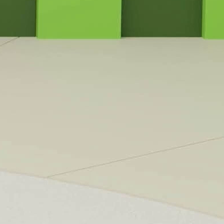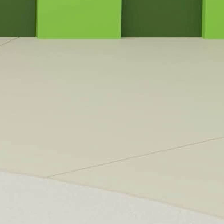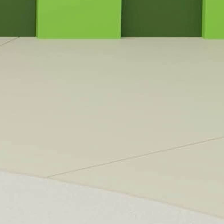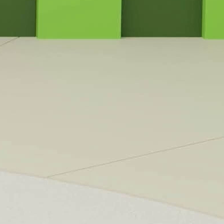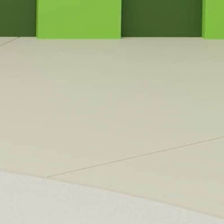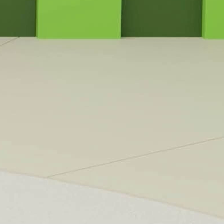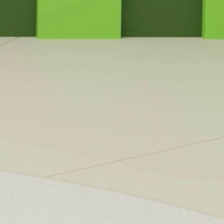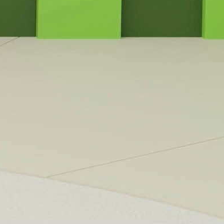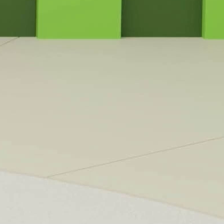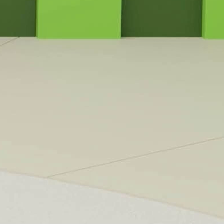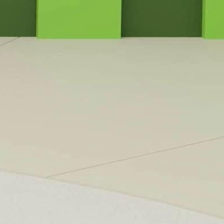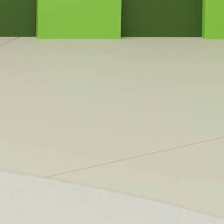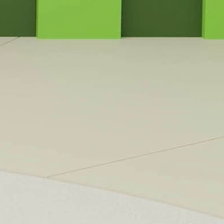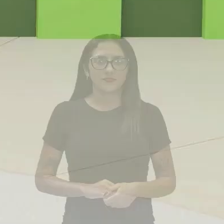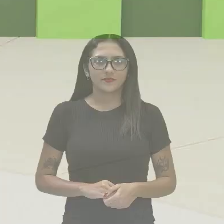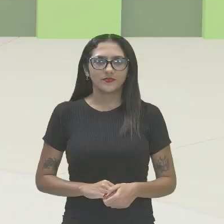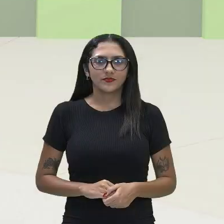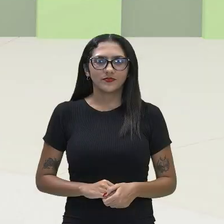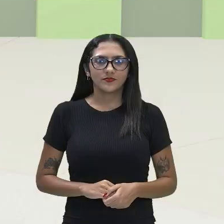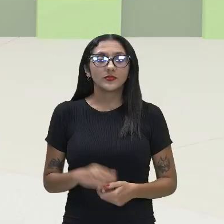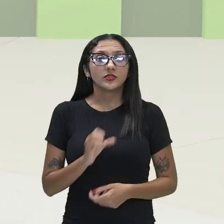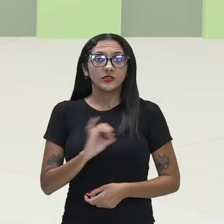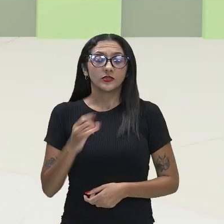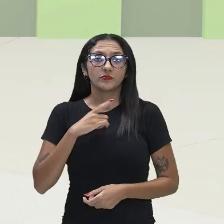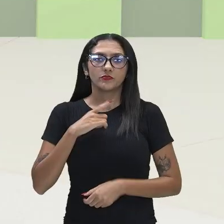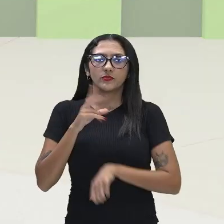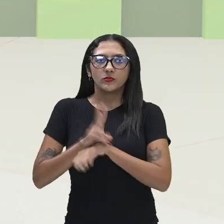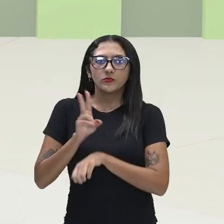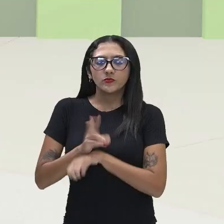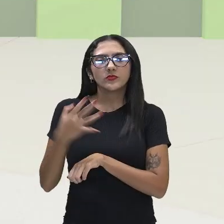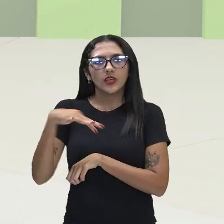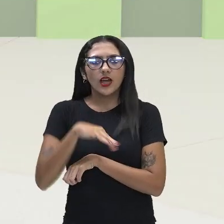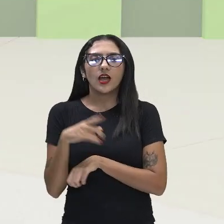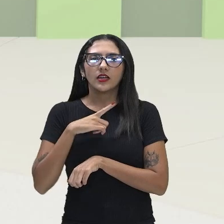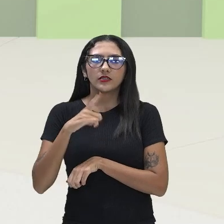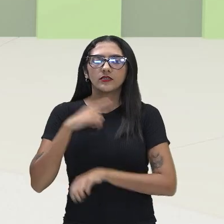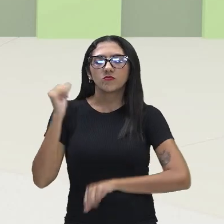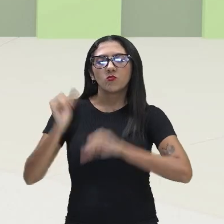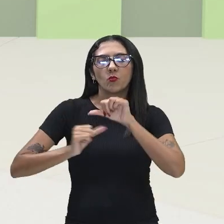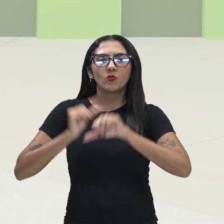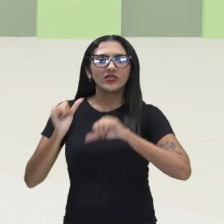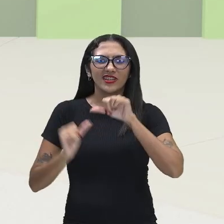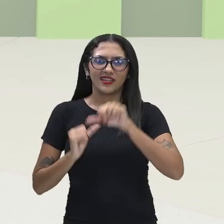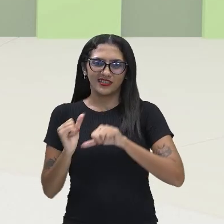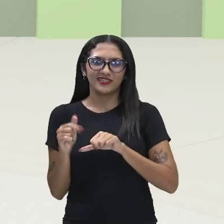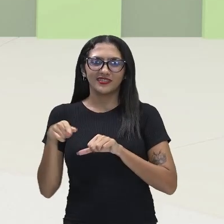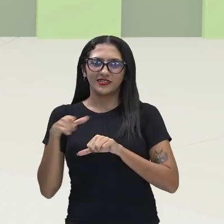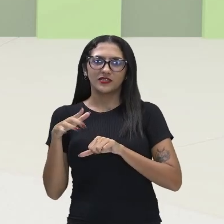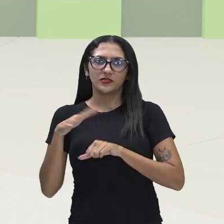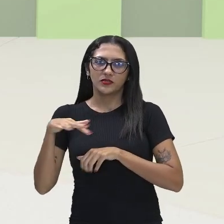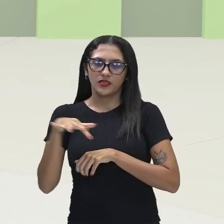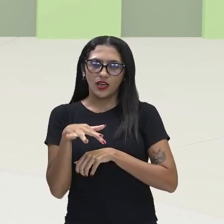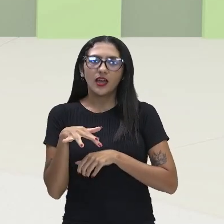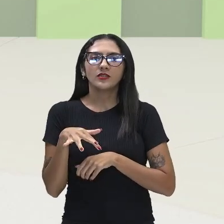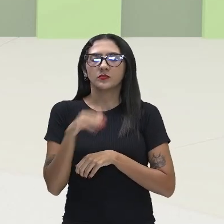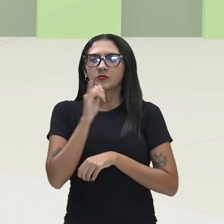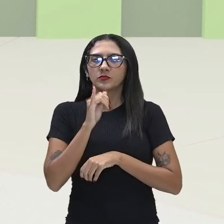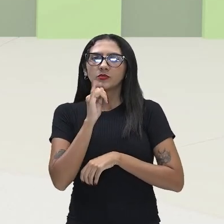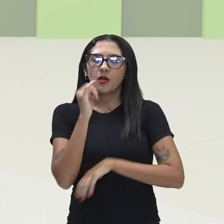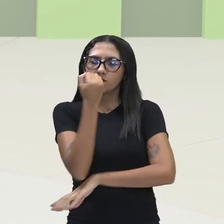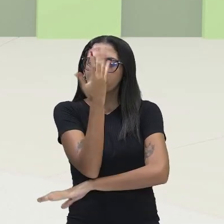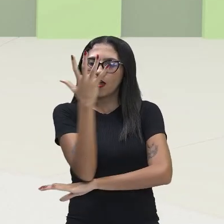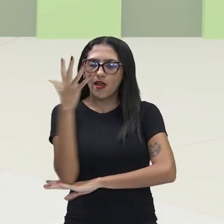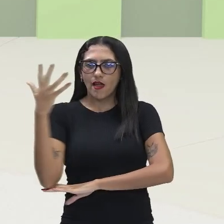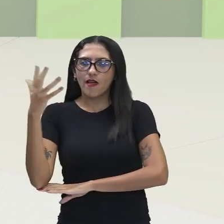falando de ambientes que foram alterados e que, por